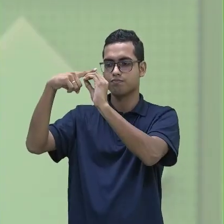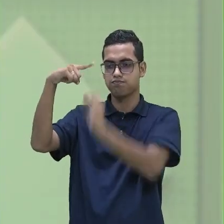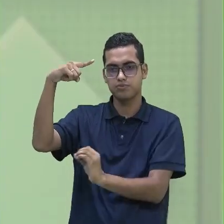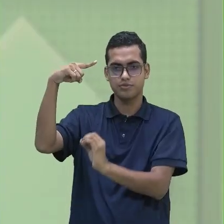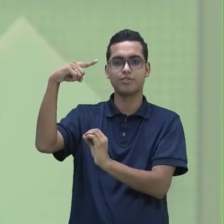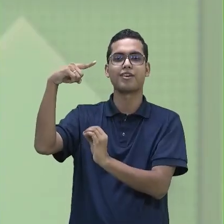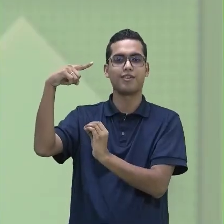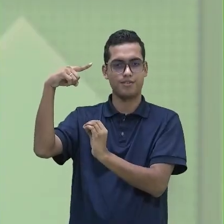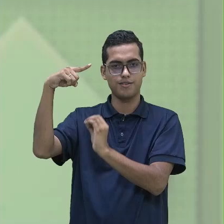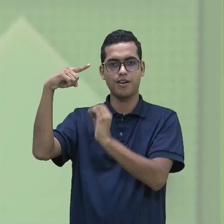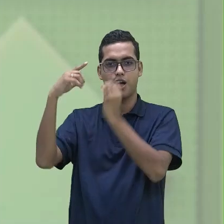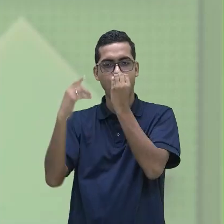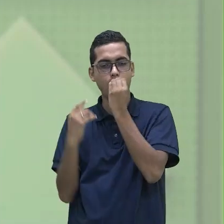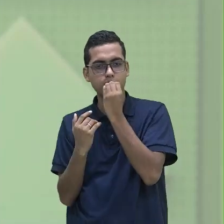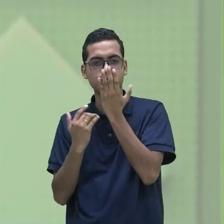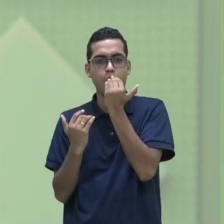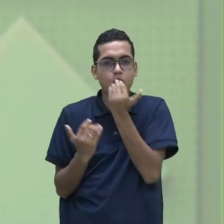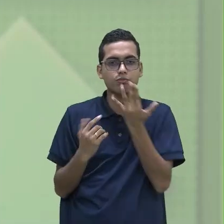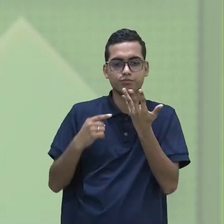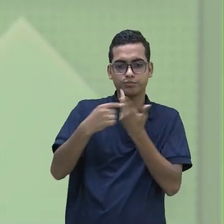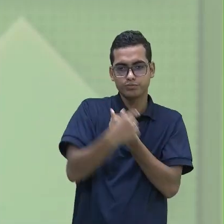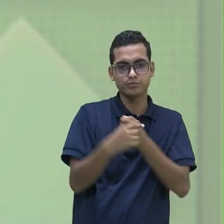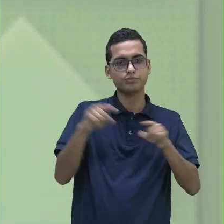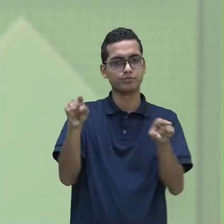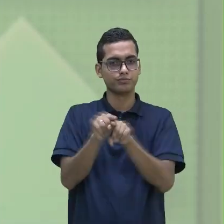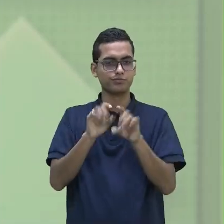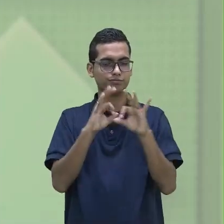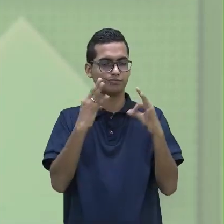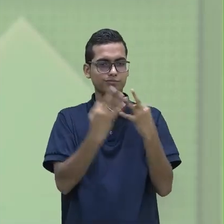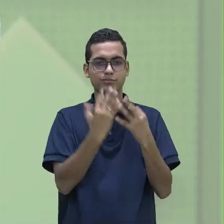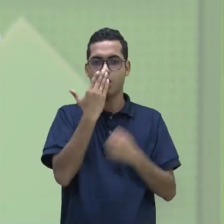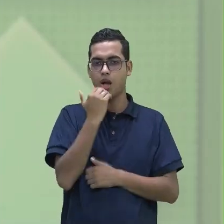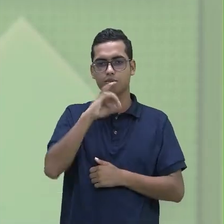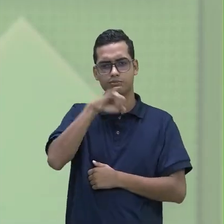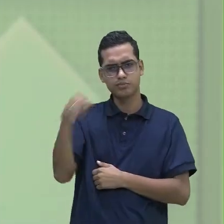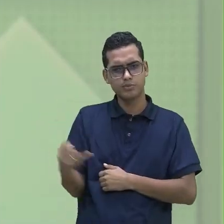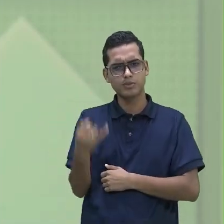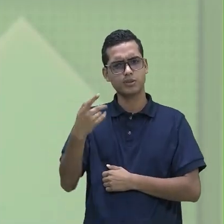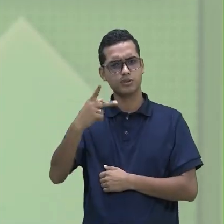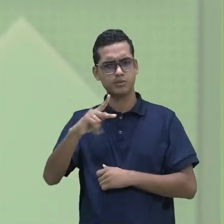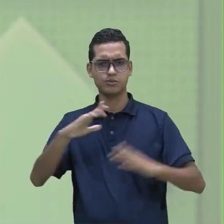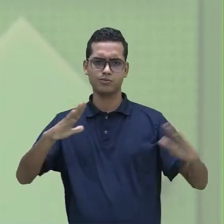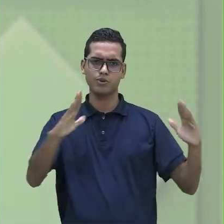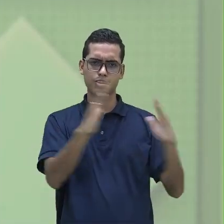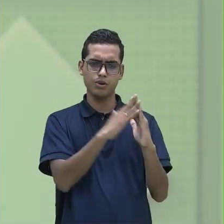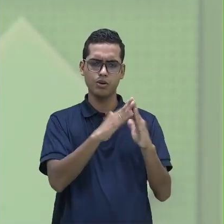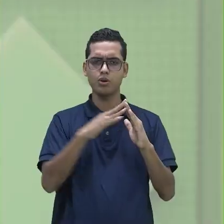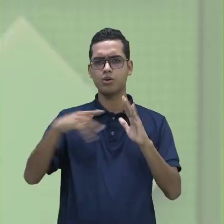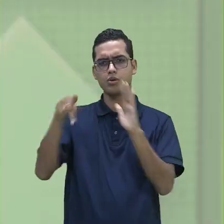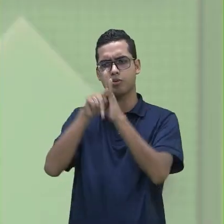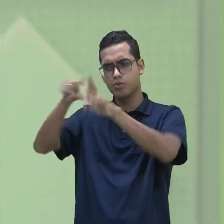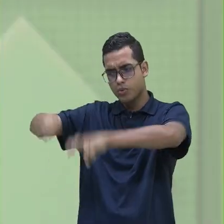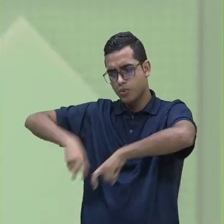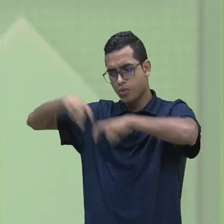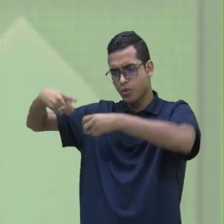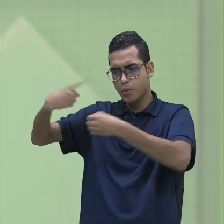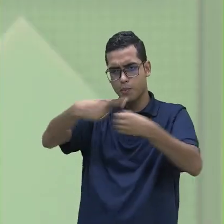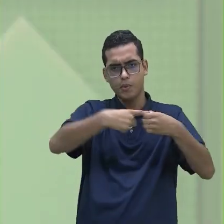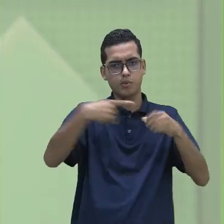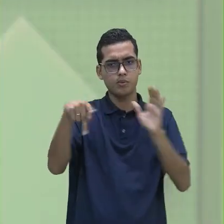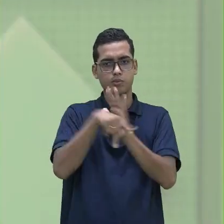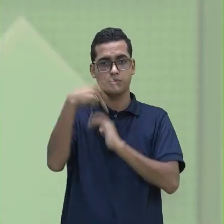em casa, lá no quintal. Com certeza aí no quintal, no seu roçado ou onde você mora no